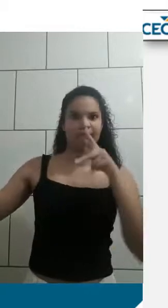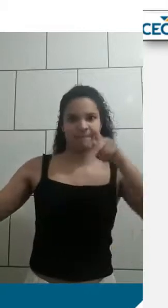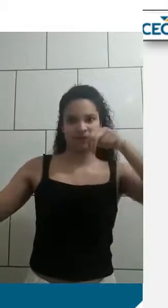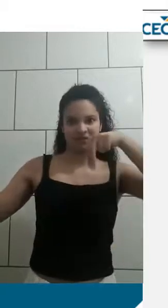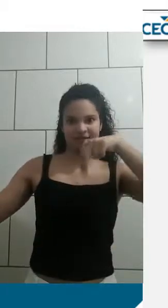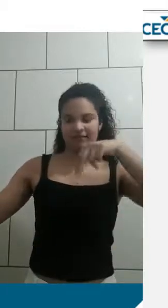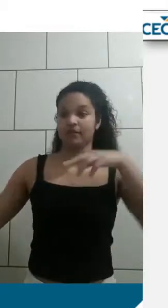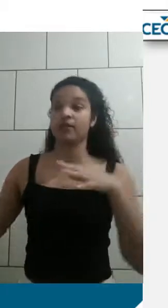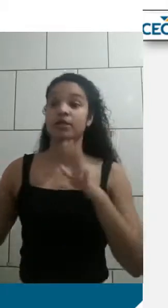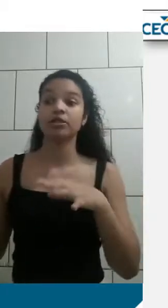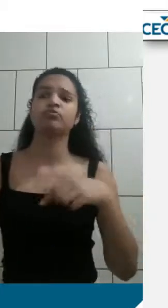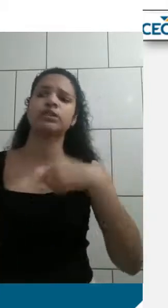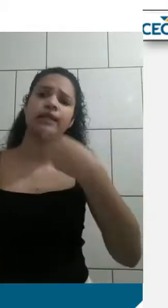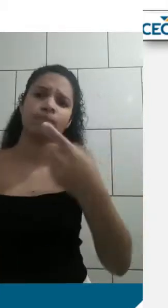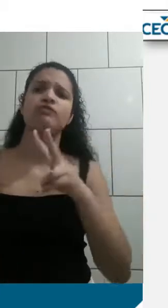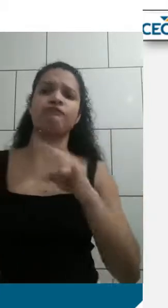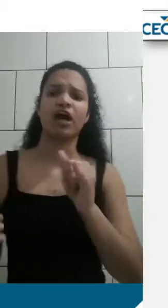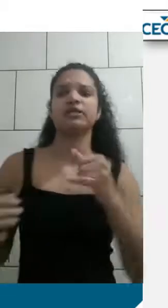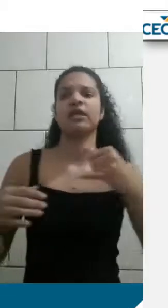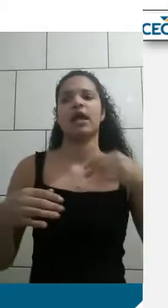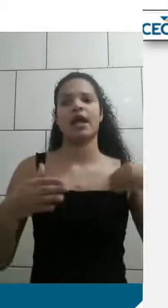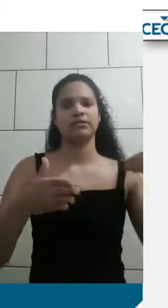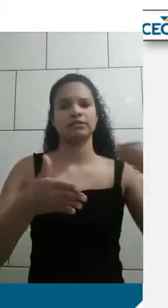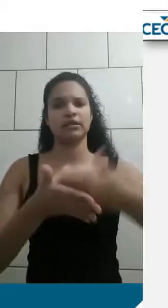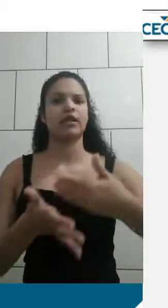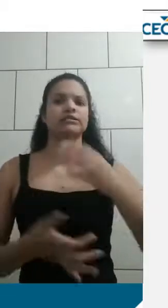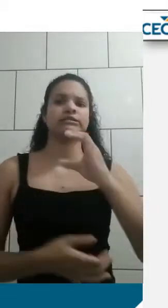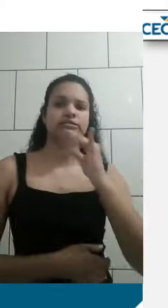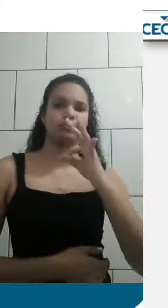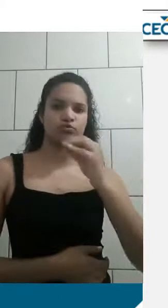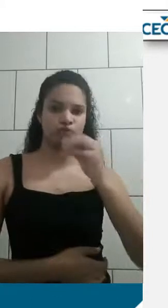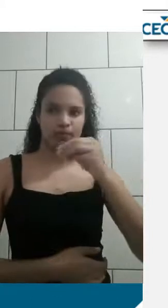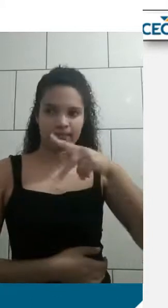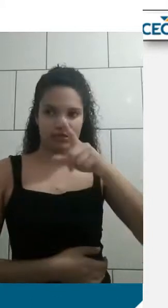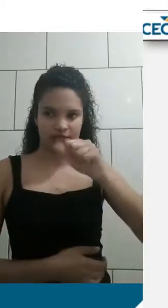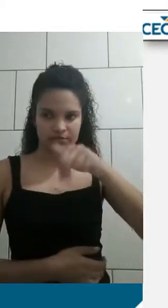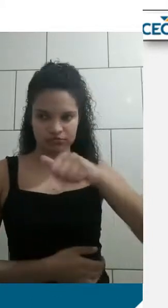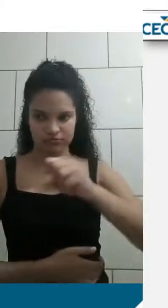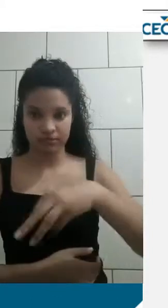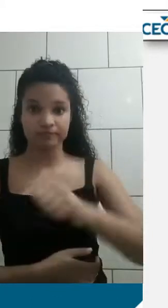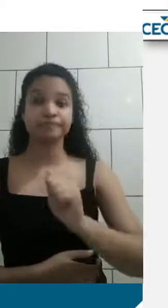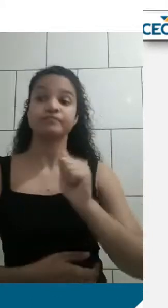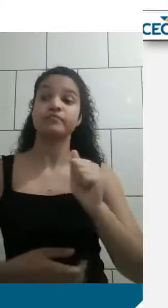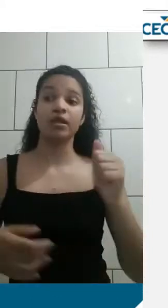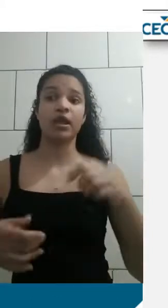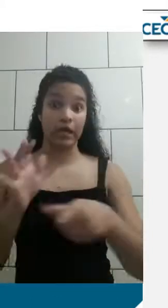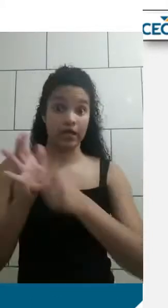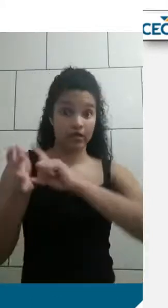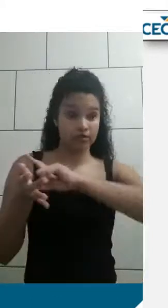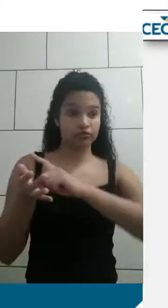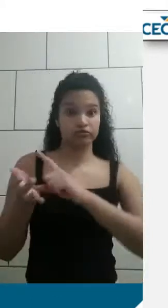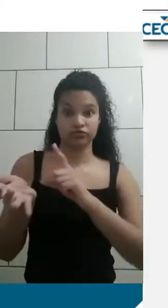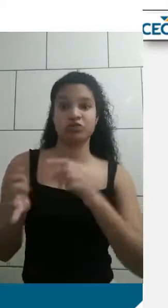degradado por enzimas no citoplasma. O tempo de duração desse RNA mensageiro, antes de ser degradado, vai